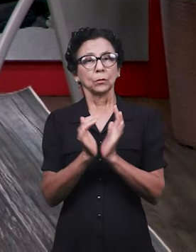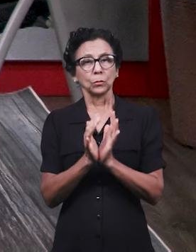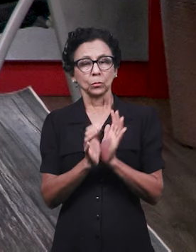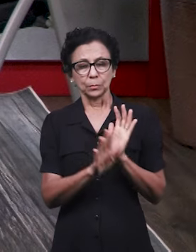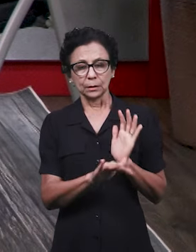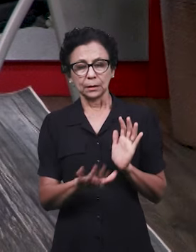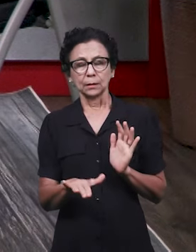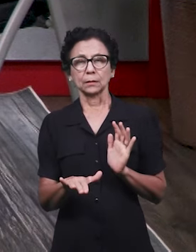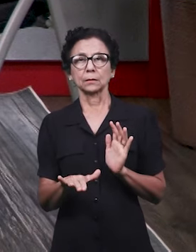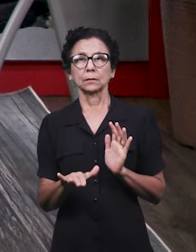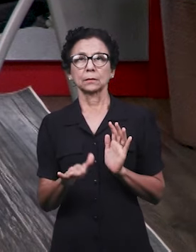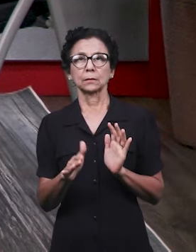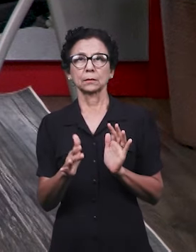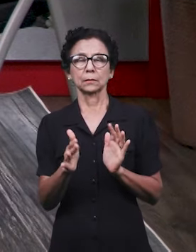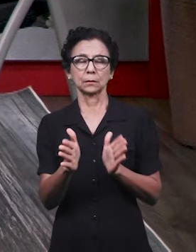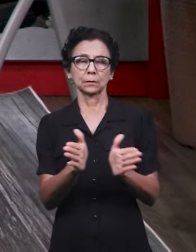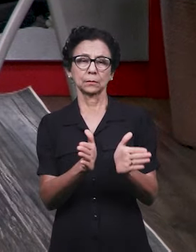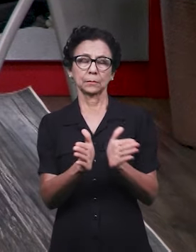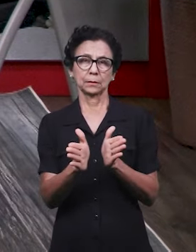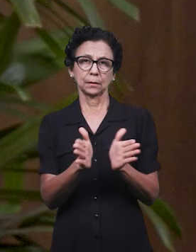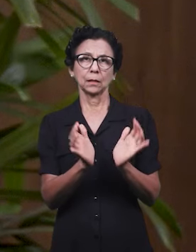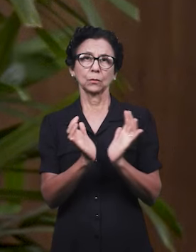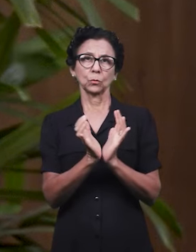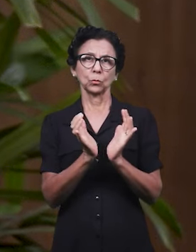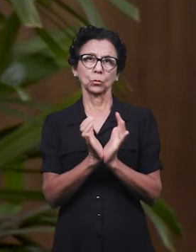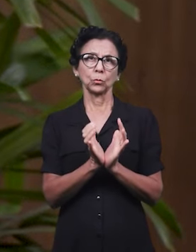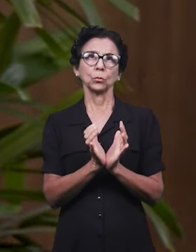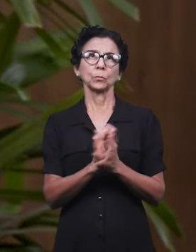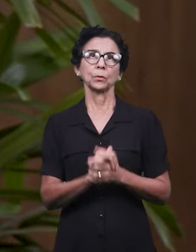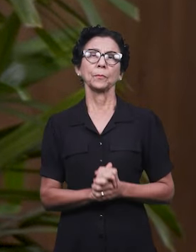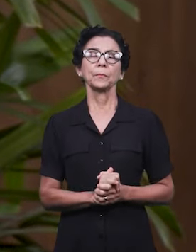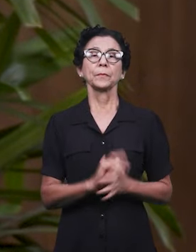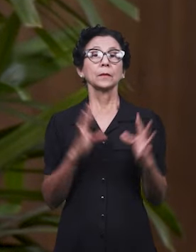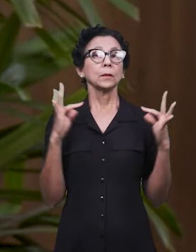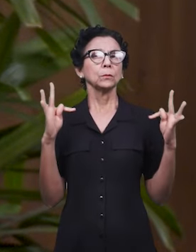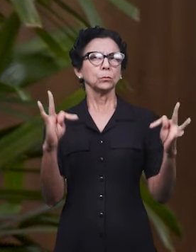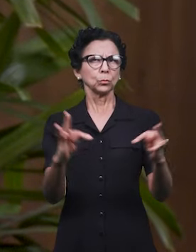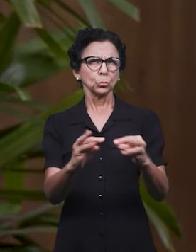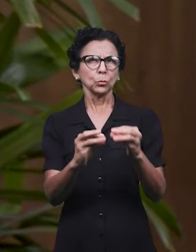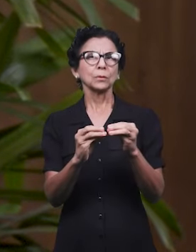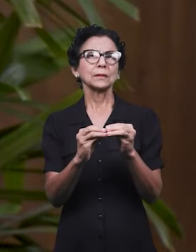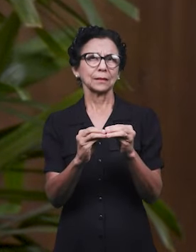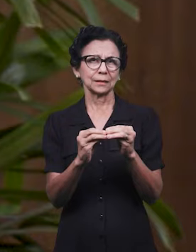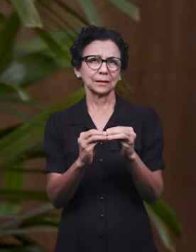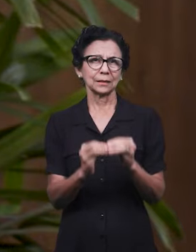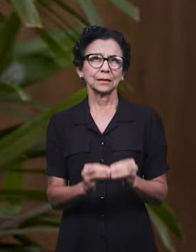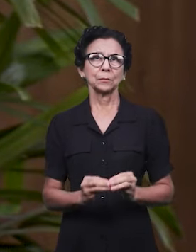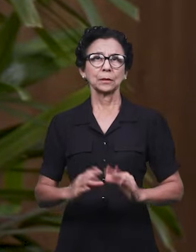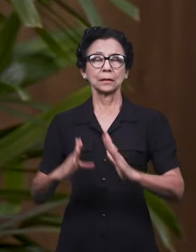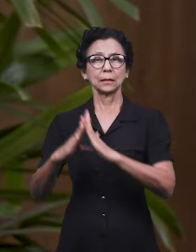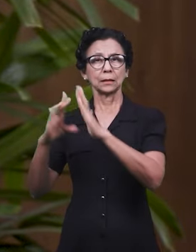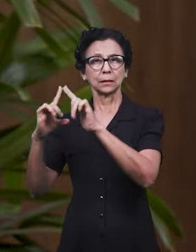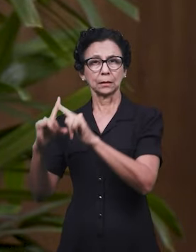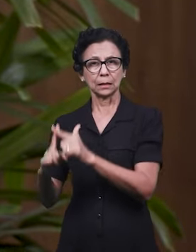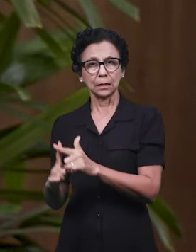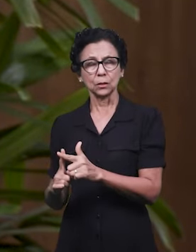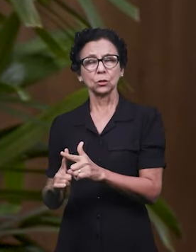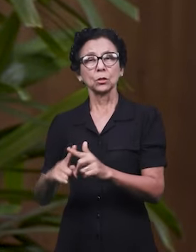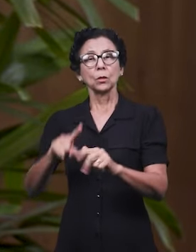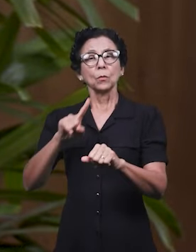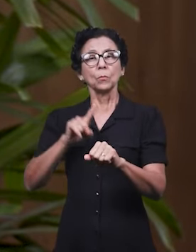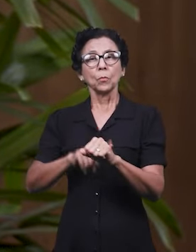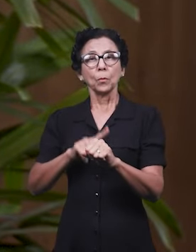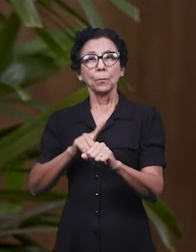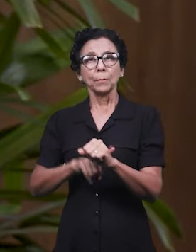não somente as crianças da acessibilidade que têm alguma necessidade, mas todas as crianças, a igreja é um momento de socialização